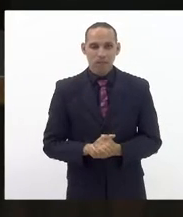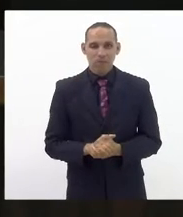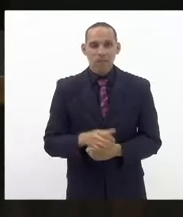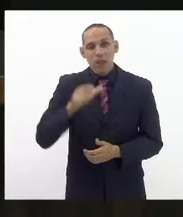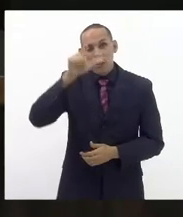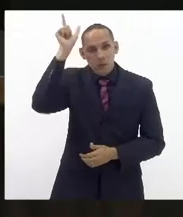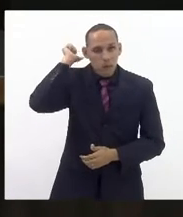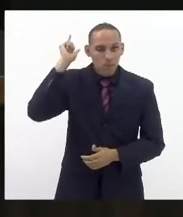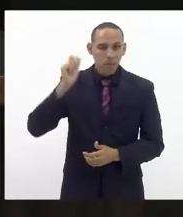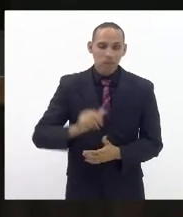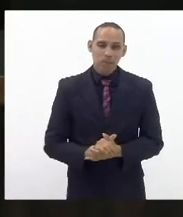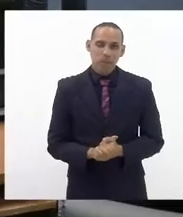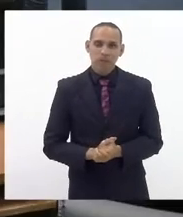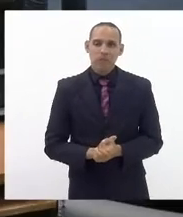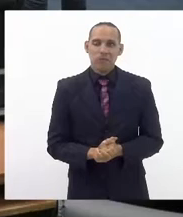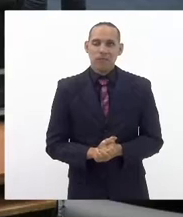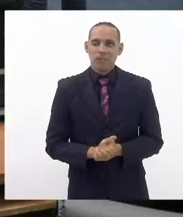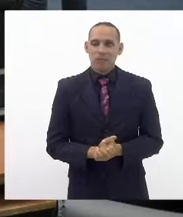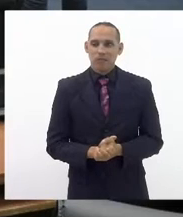Luiz Paulo.